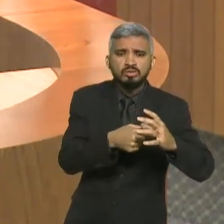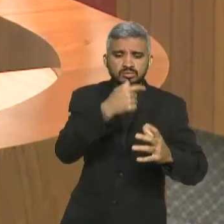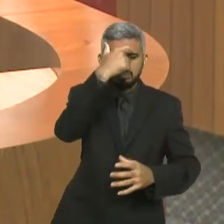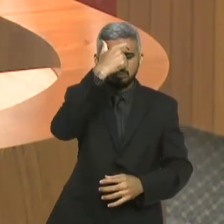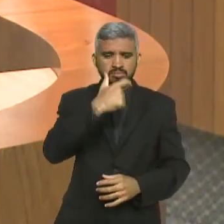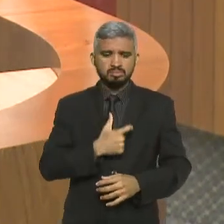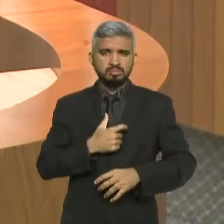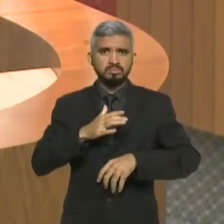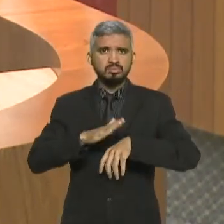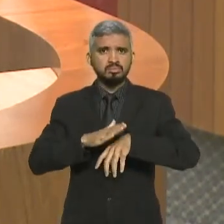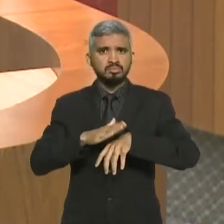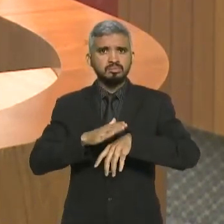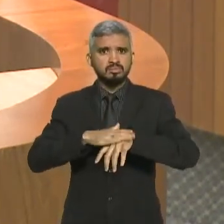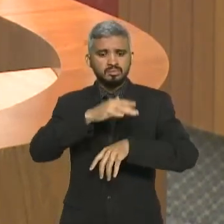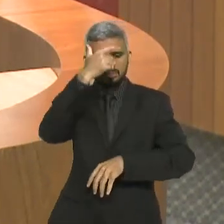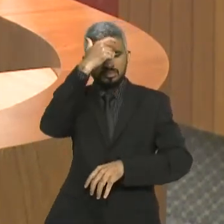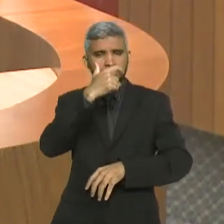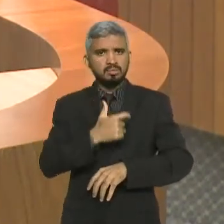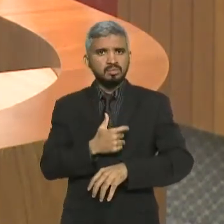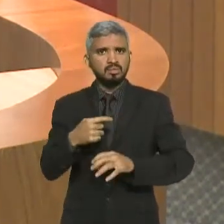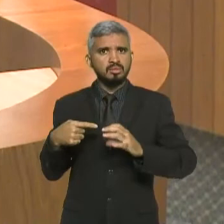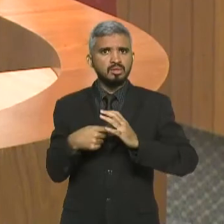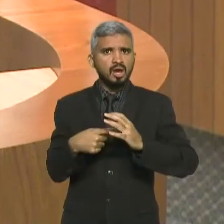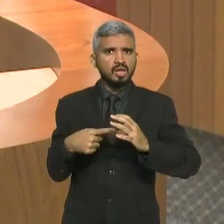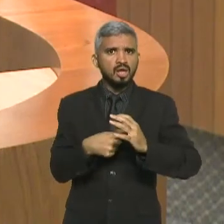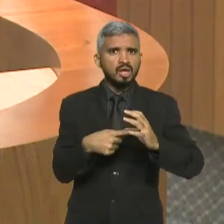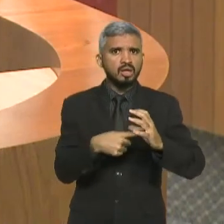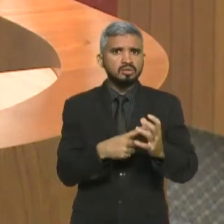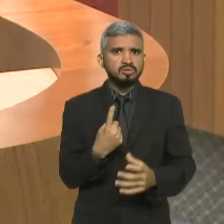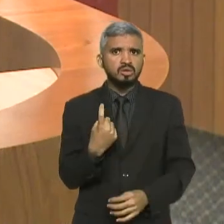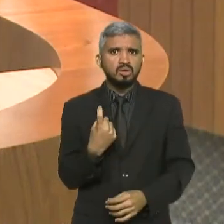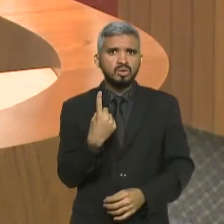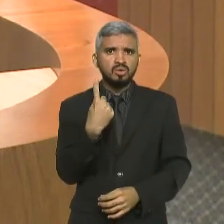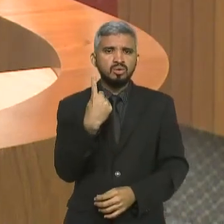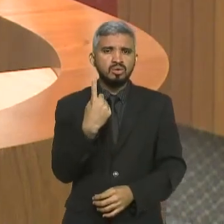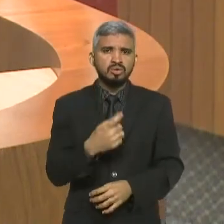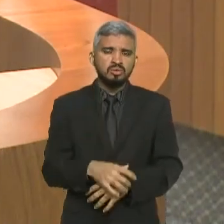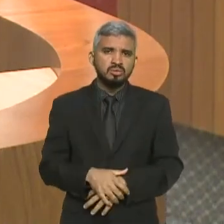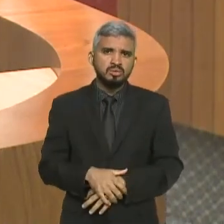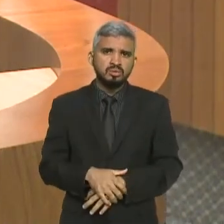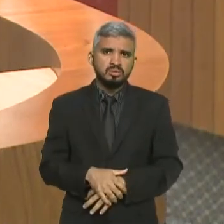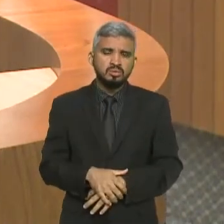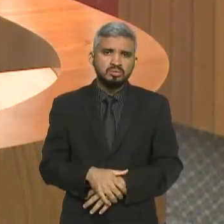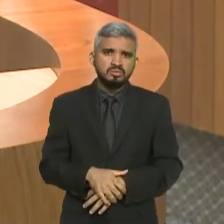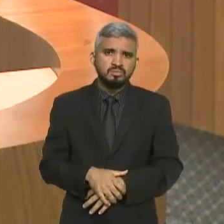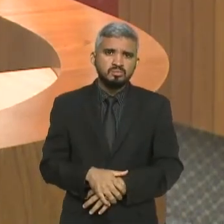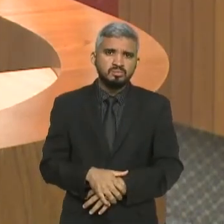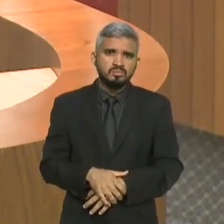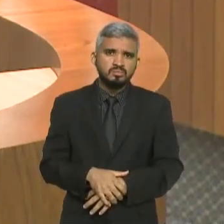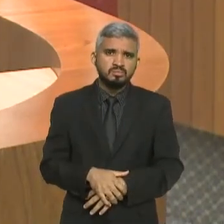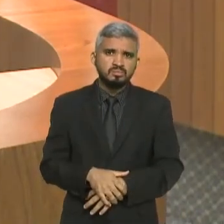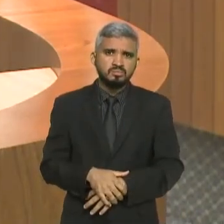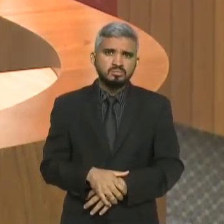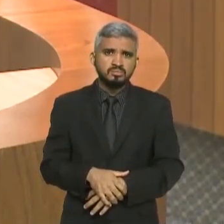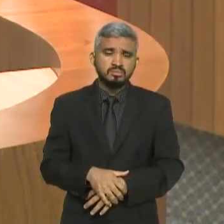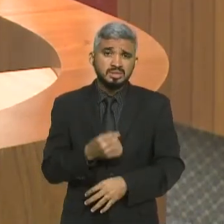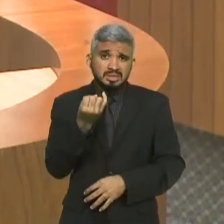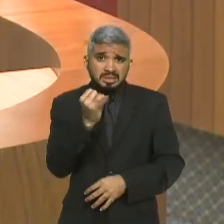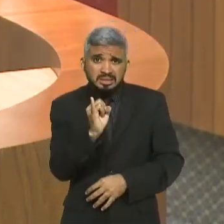da Assembleia. Saíram daqui, da tribuna da Assembleia. Se não fosse a